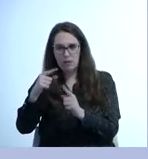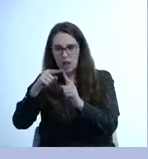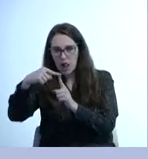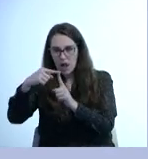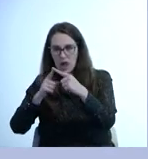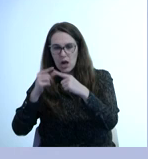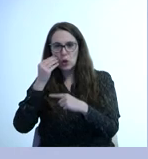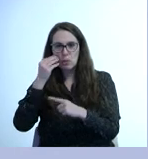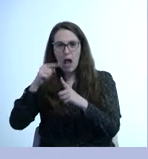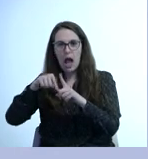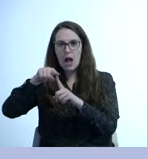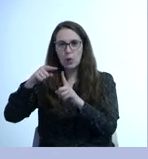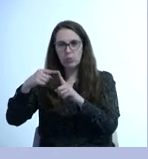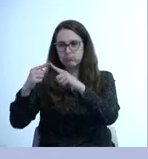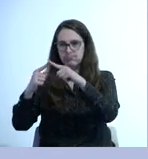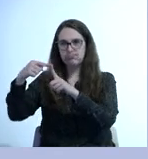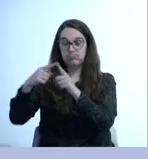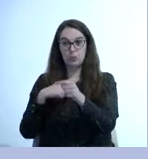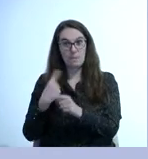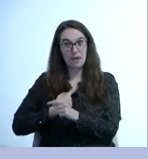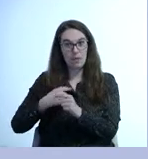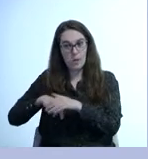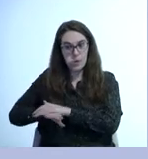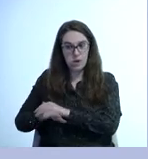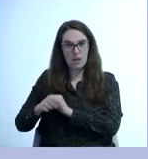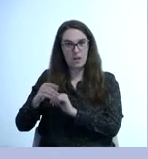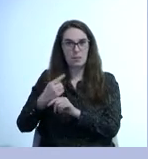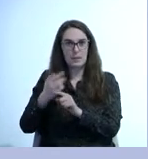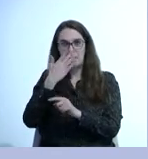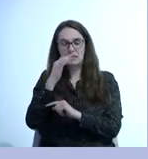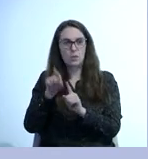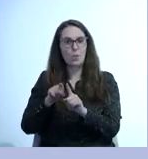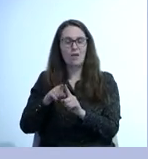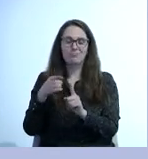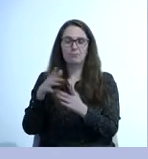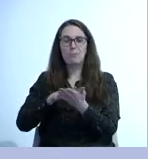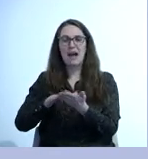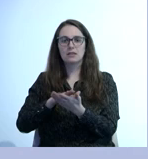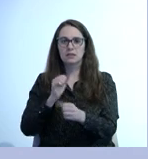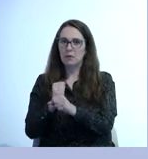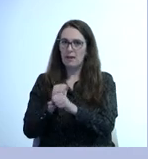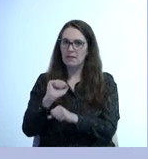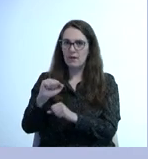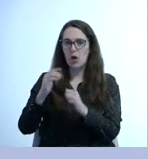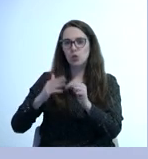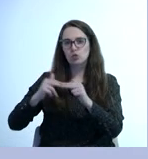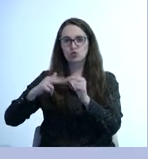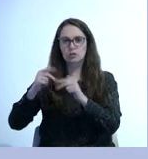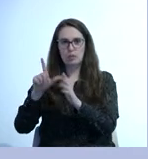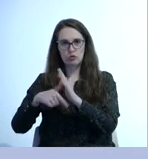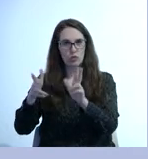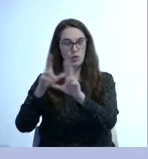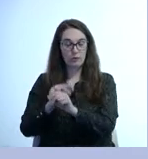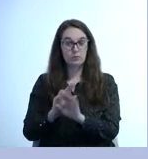métricas do João Luís, como se fossem uma espécie de matrizes da construção dos projetos, para depois,